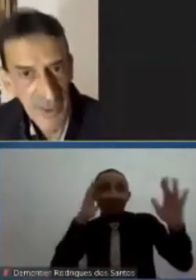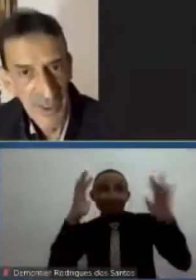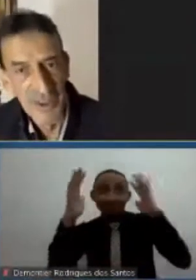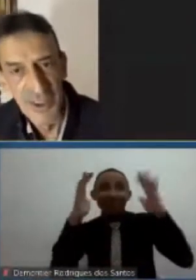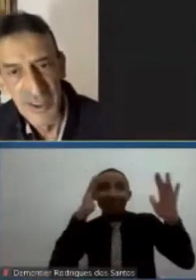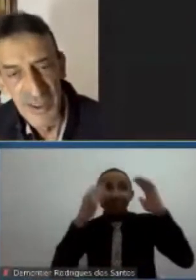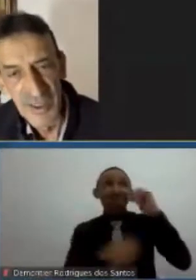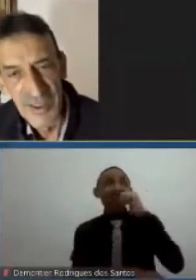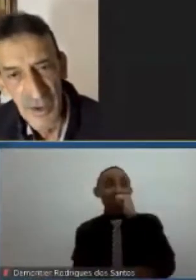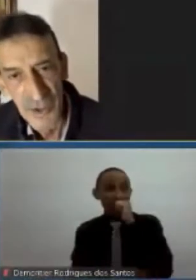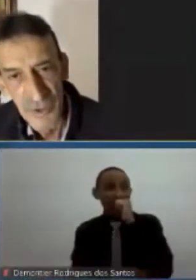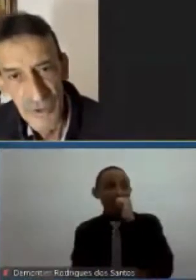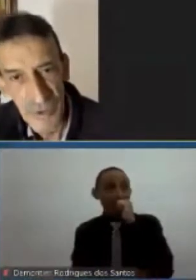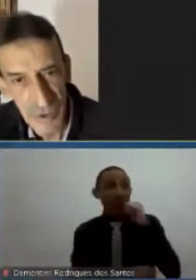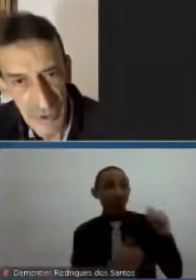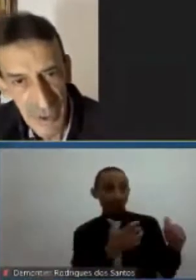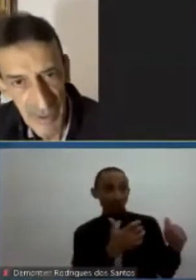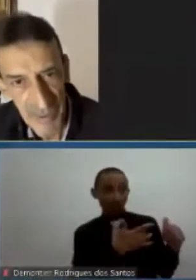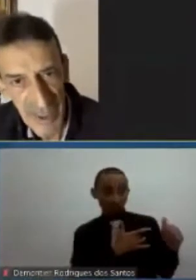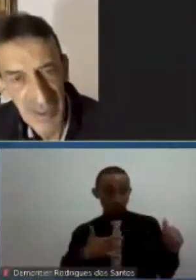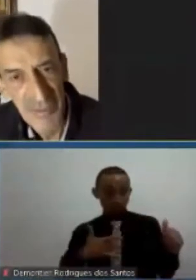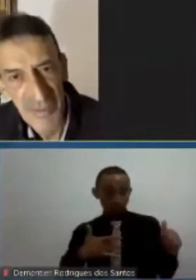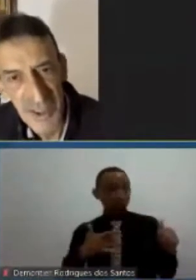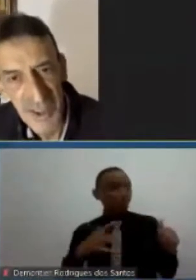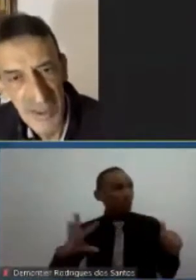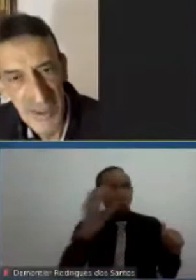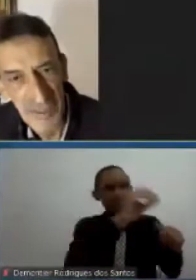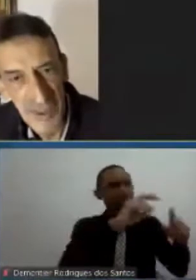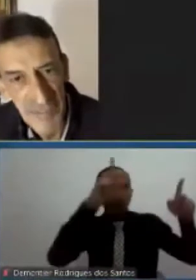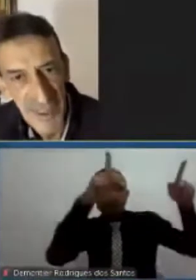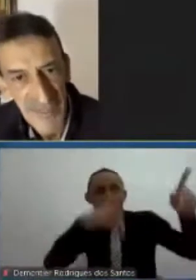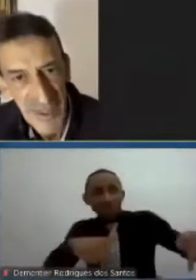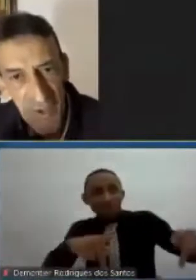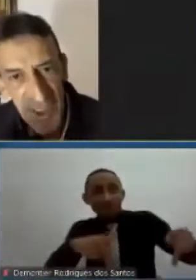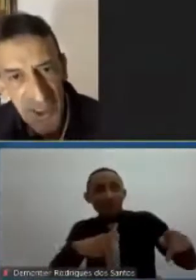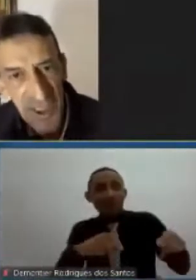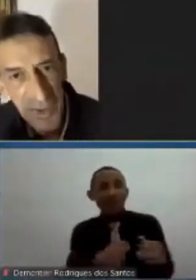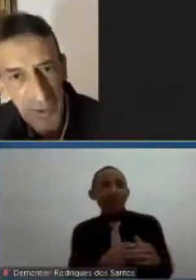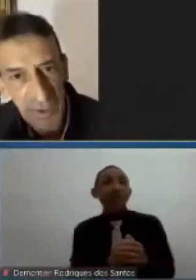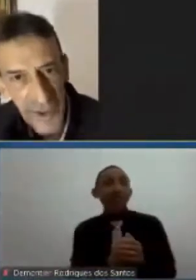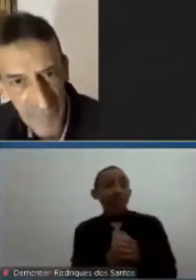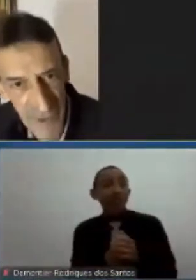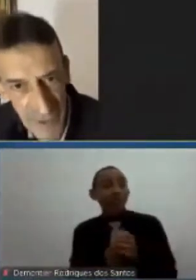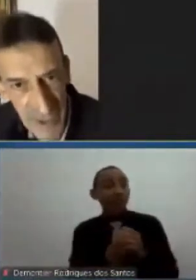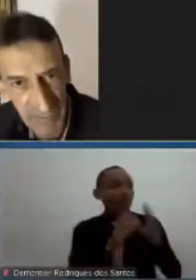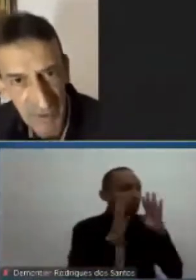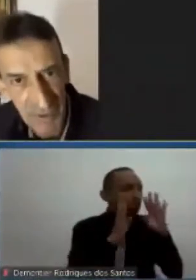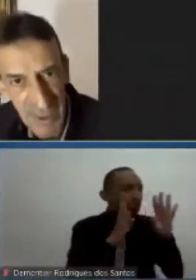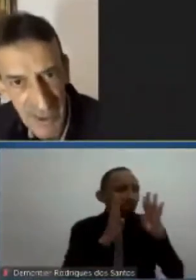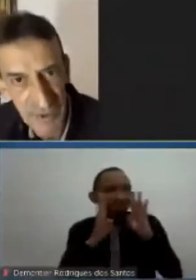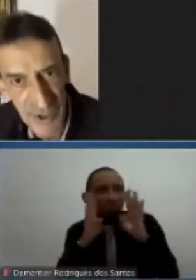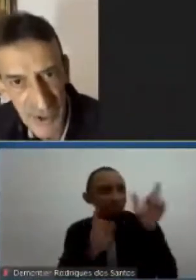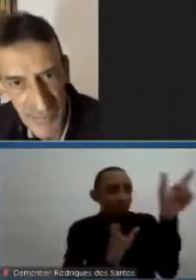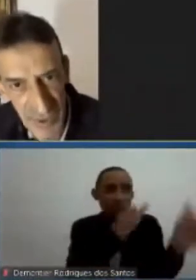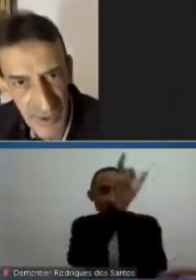visão de saúde do todo da população, mas a gente não pode perder a visão holística do indivíduo, das